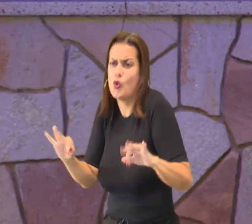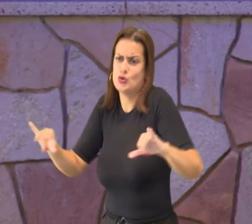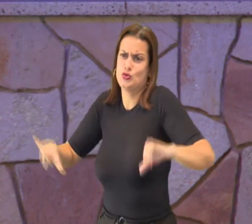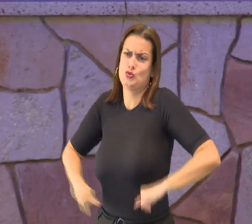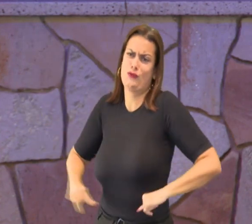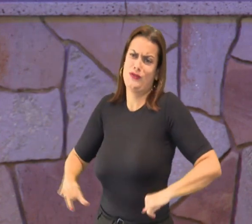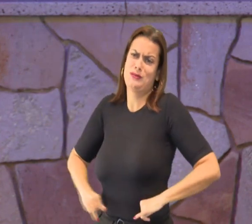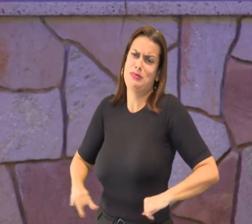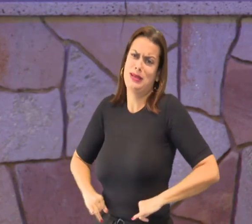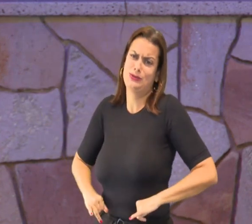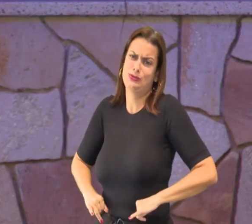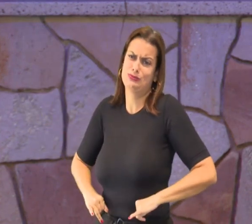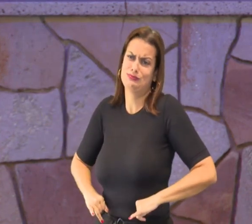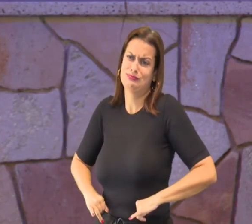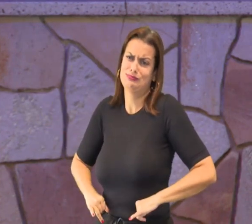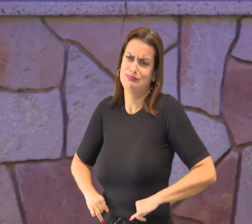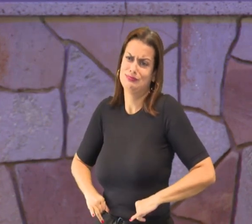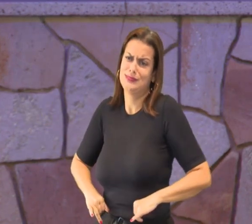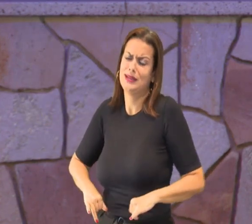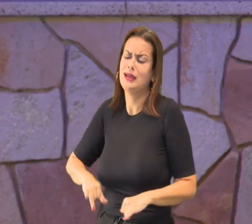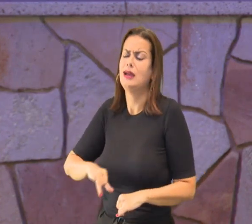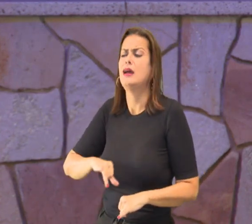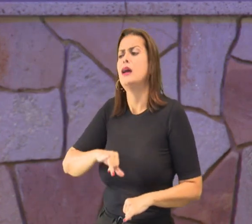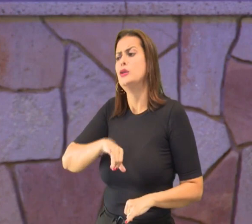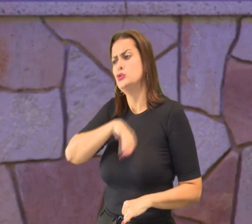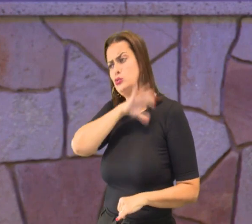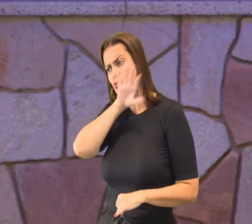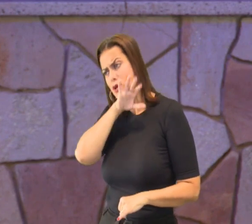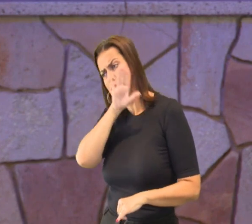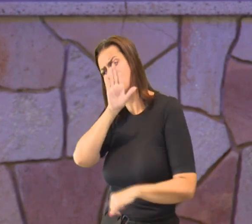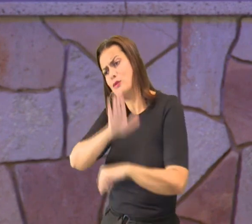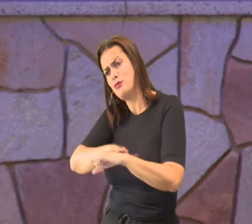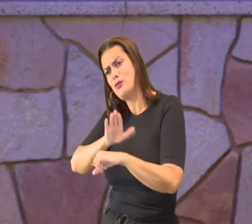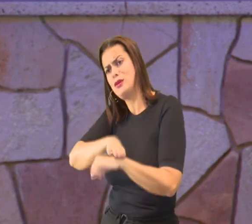sofrimento, a agonia daquele animal que estava a morrer.